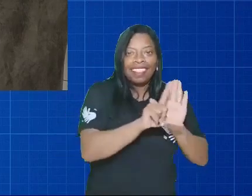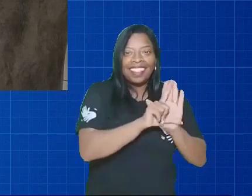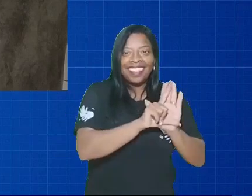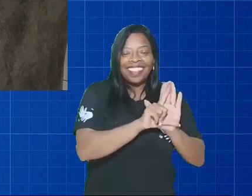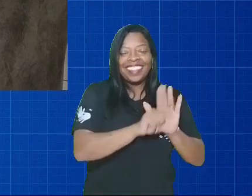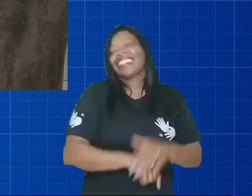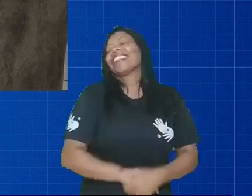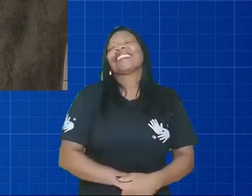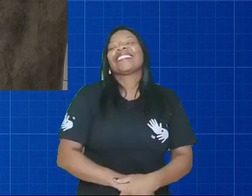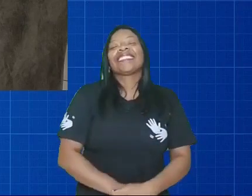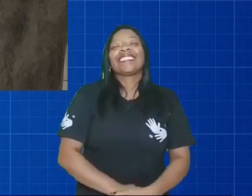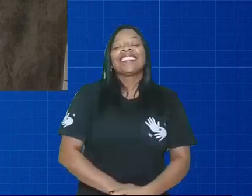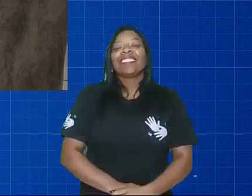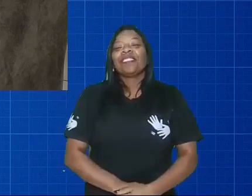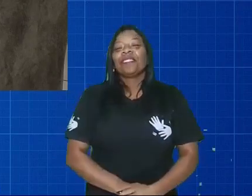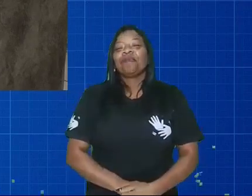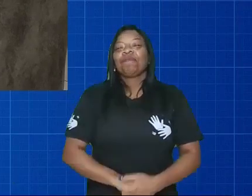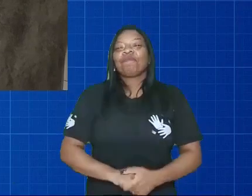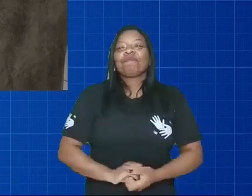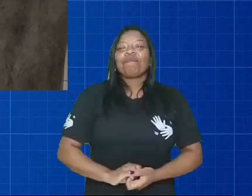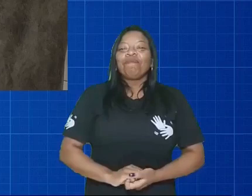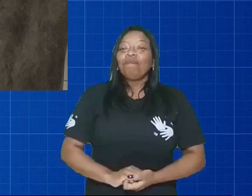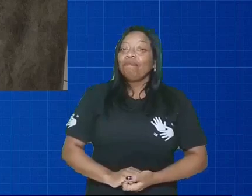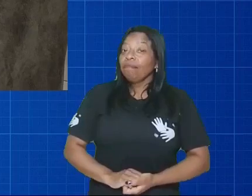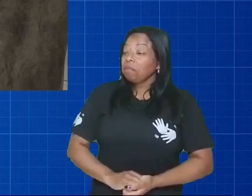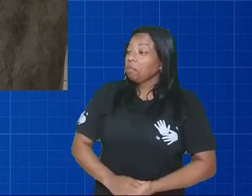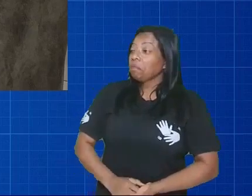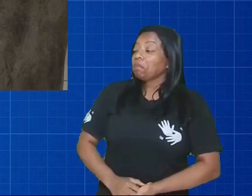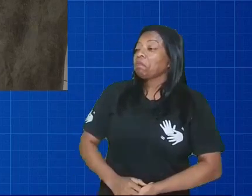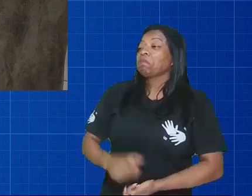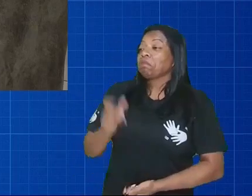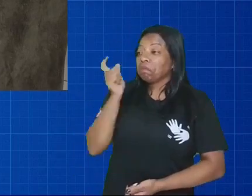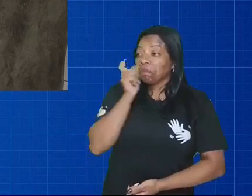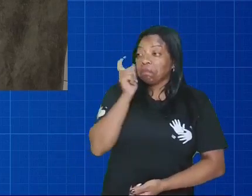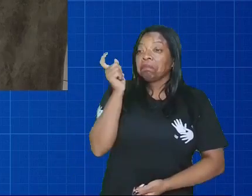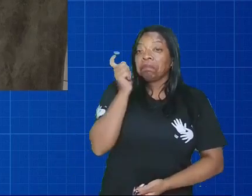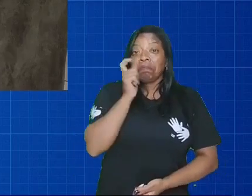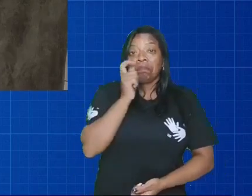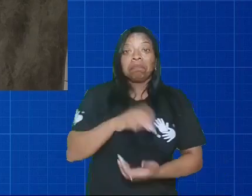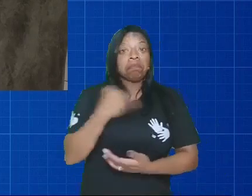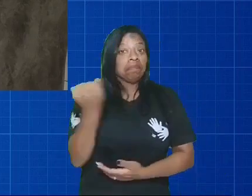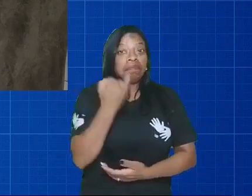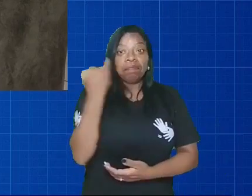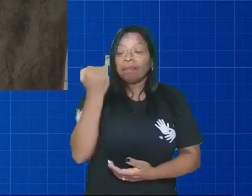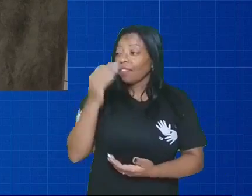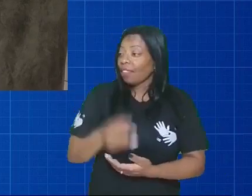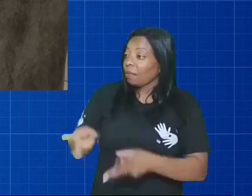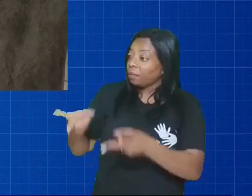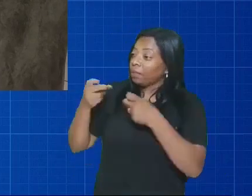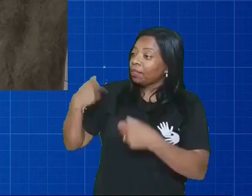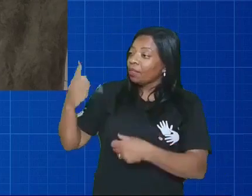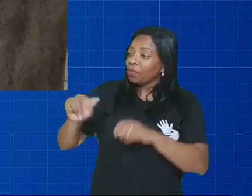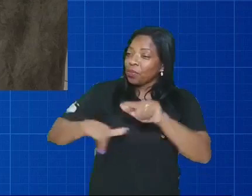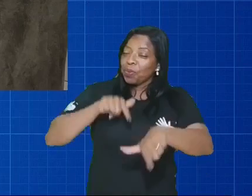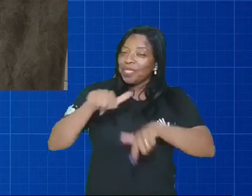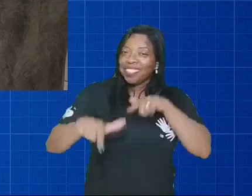vivo. Como é interessante, né, Vanderleia, assim, a gente estar entendendo um pouco mais o seu